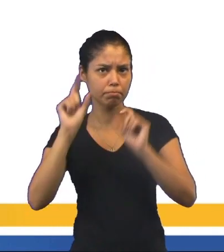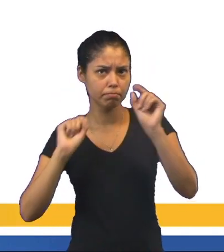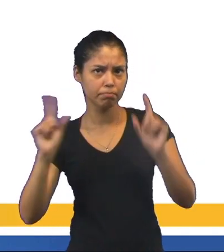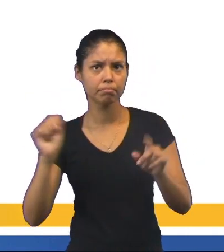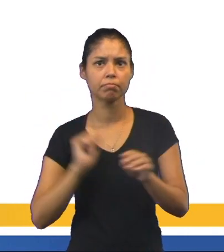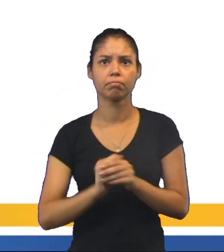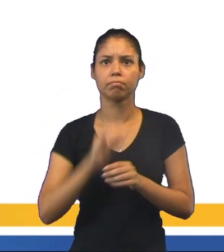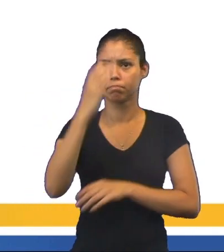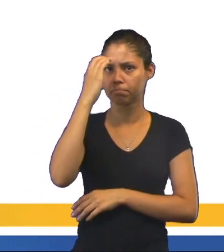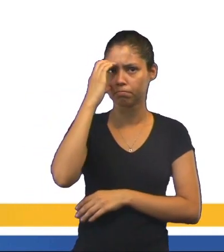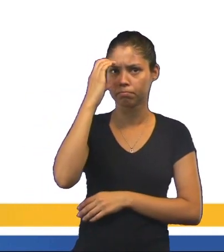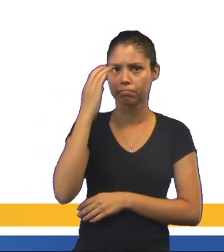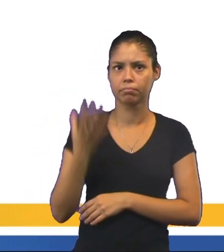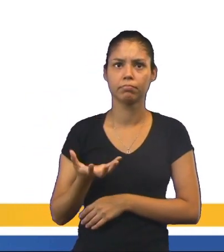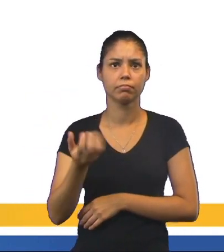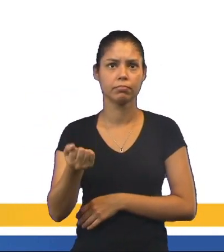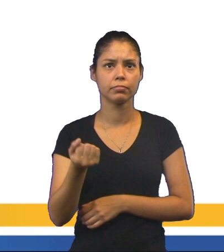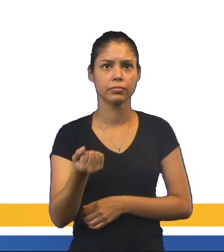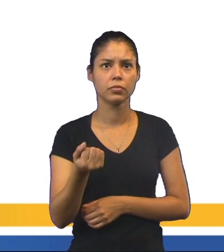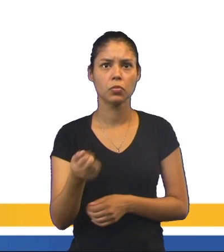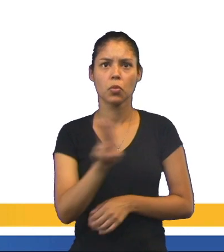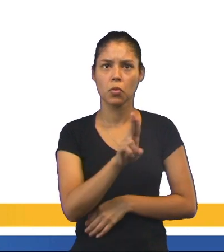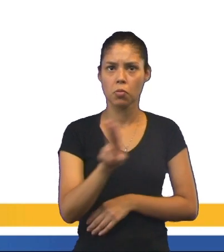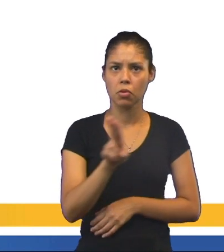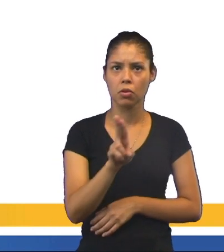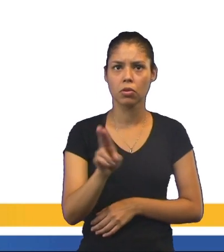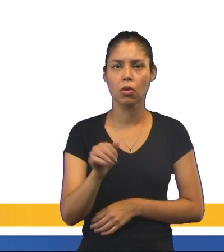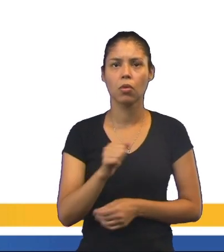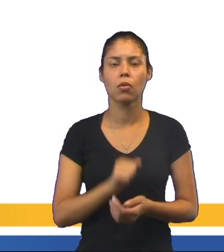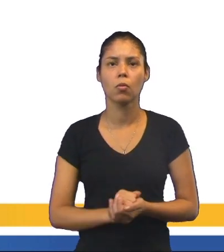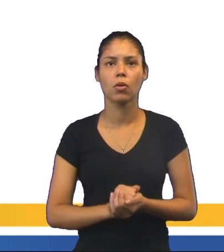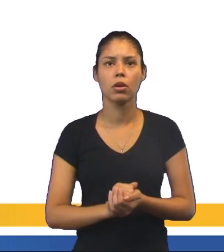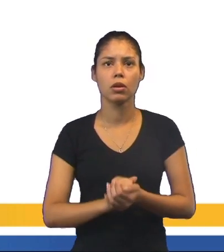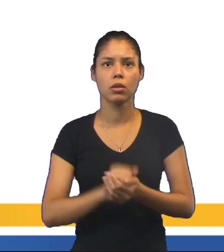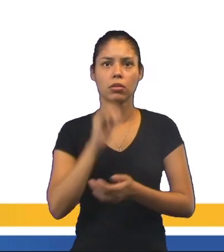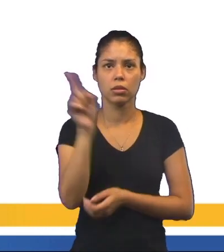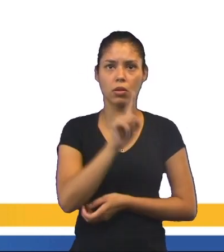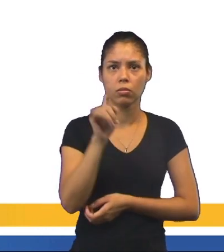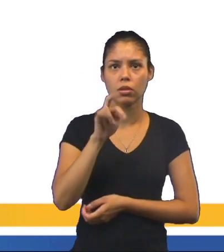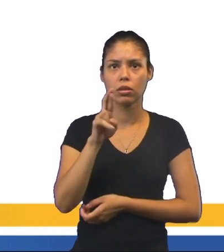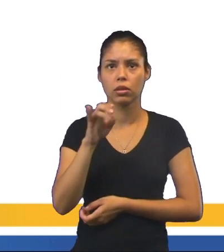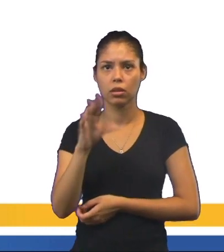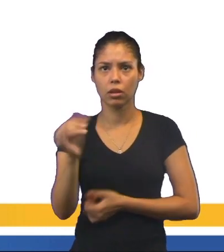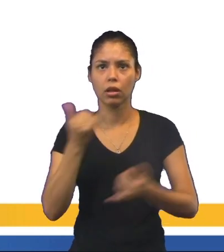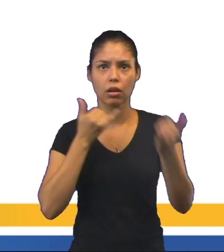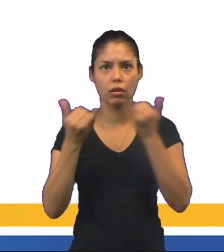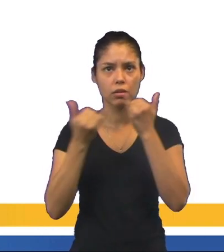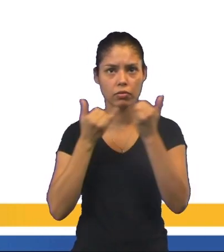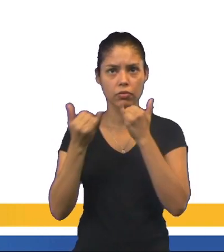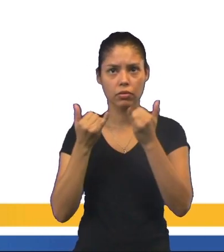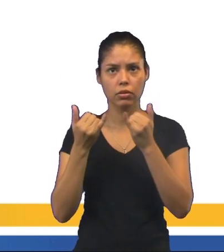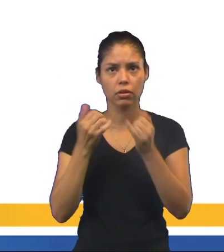quinta estrela do Cruzeiro do Sul, recebe essa denominação por não